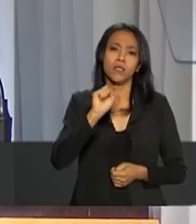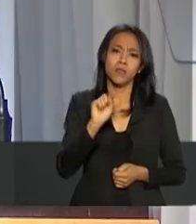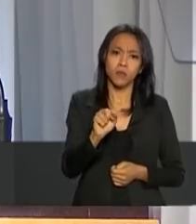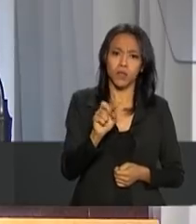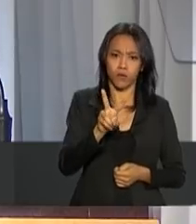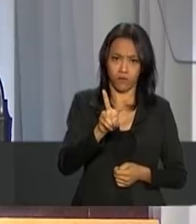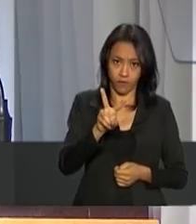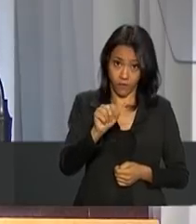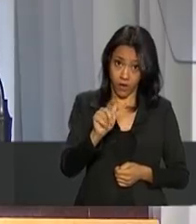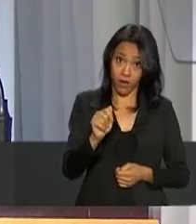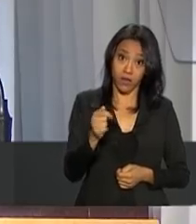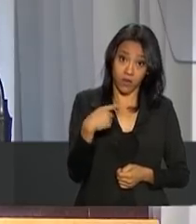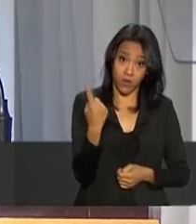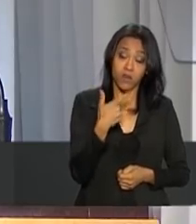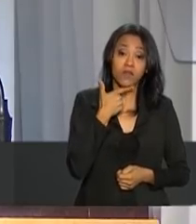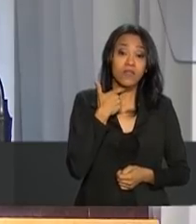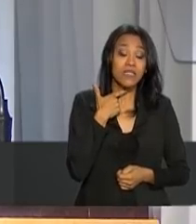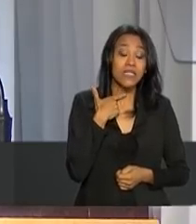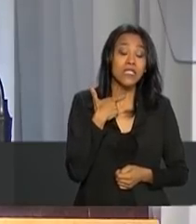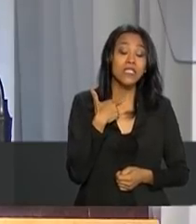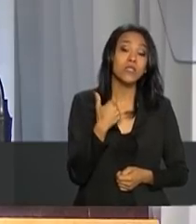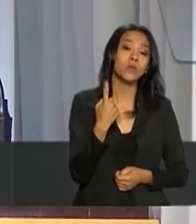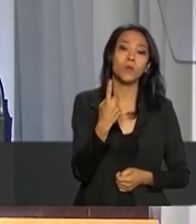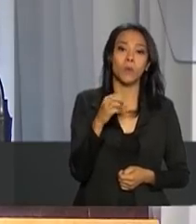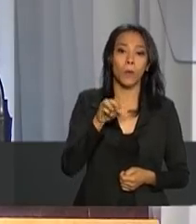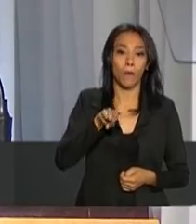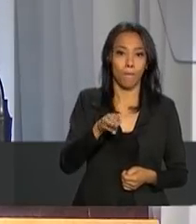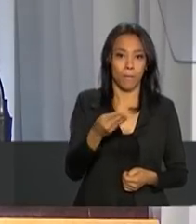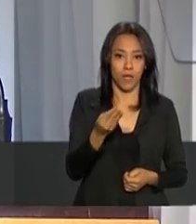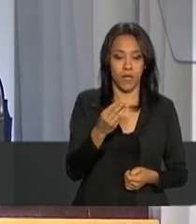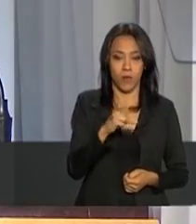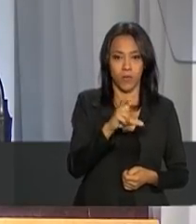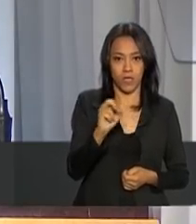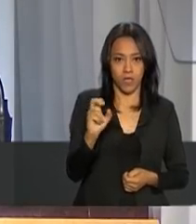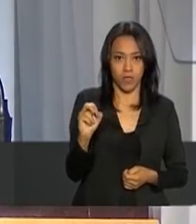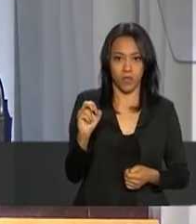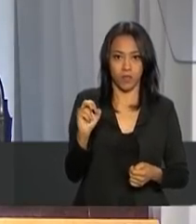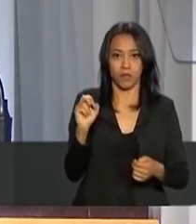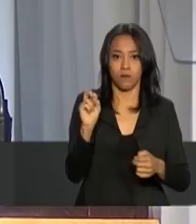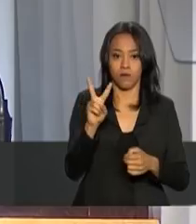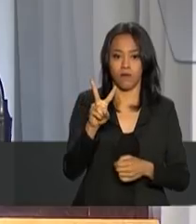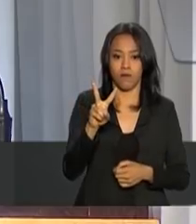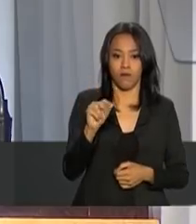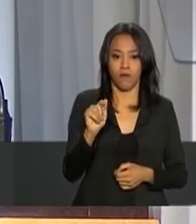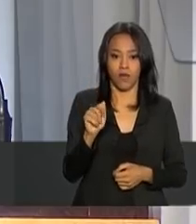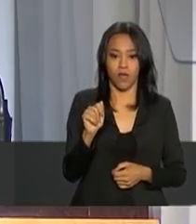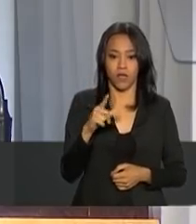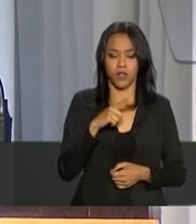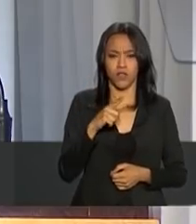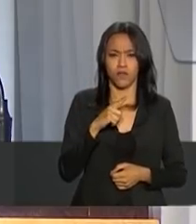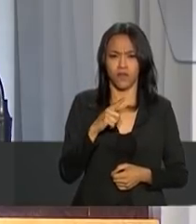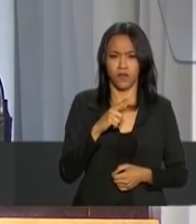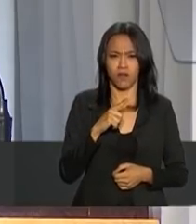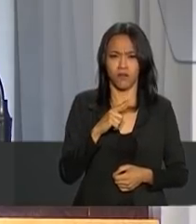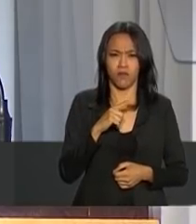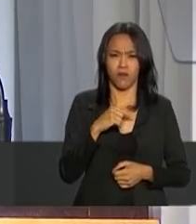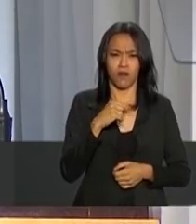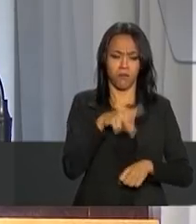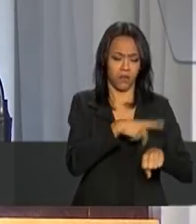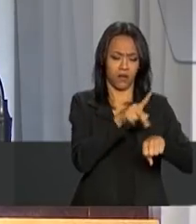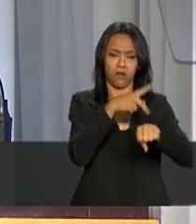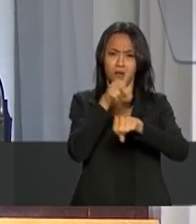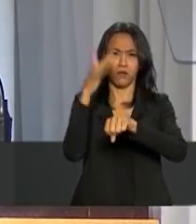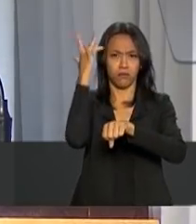nosso desejo é que, ao longo do tempo, passe a 1 milhão, 1 milhão e meio de vagas no ensino em tempo integral. Os países que tiveram grande avanço